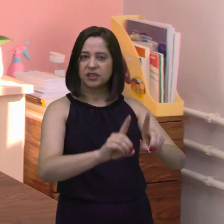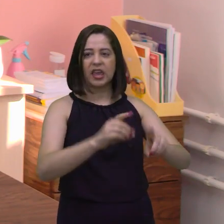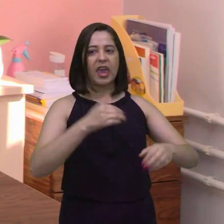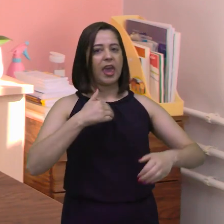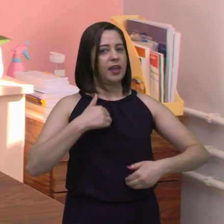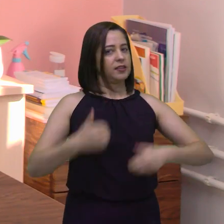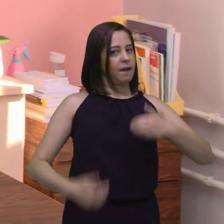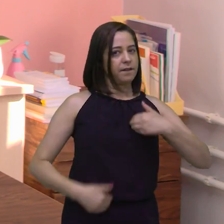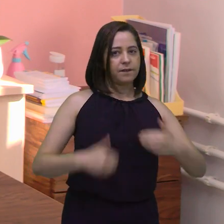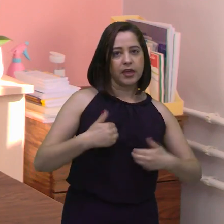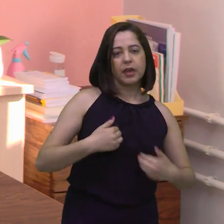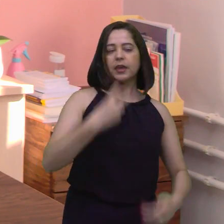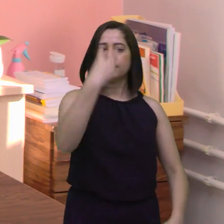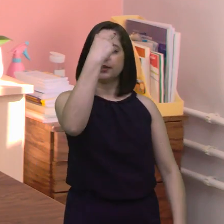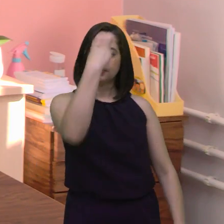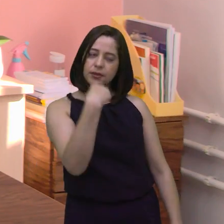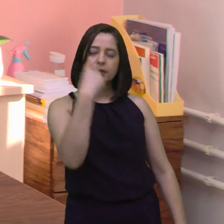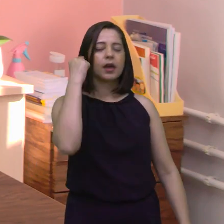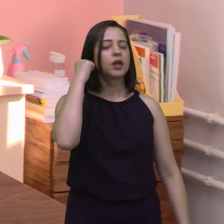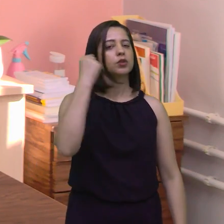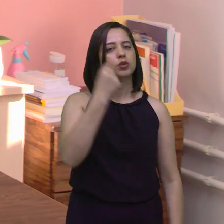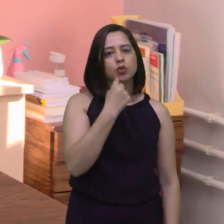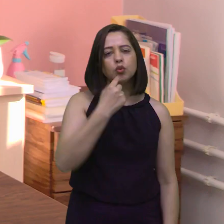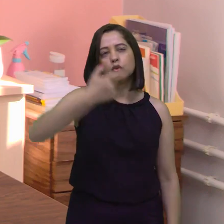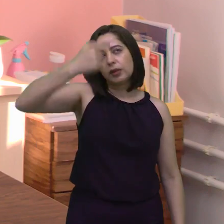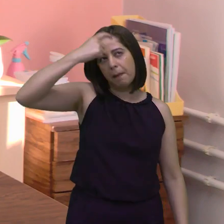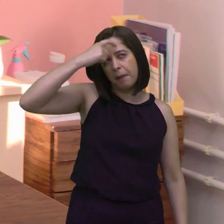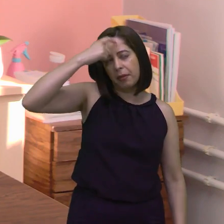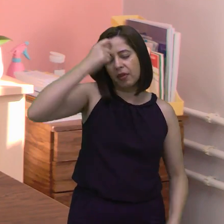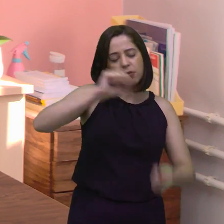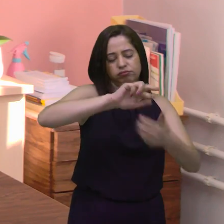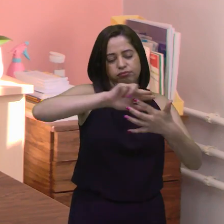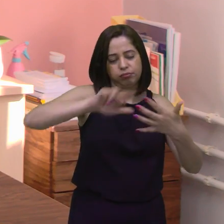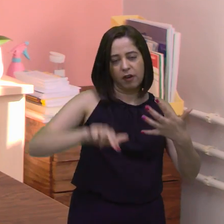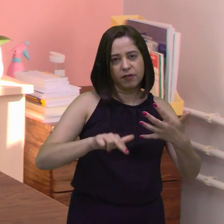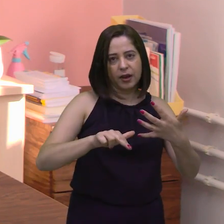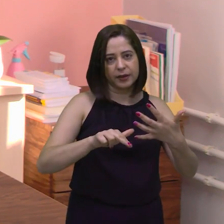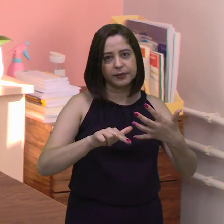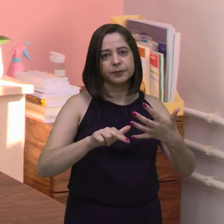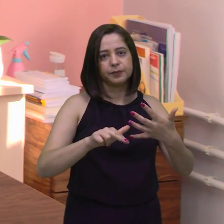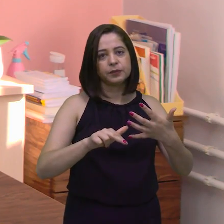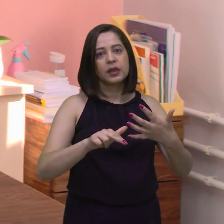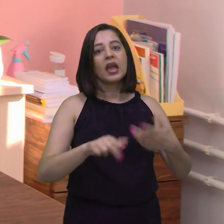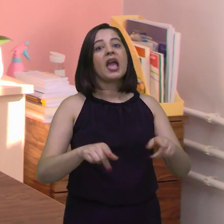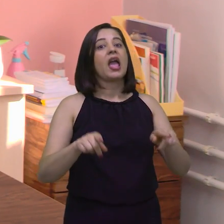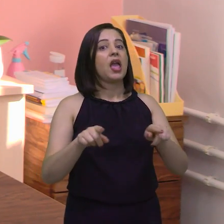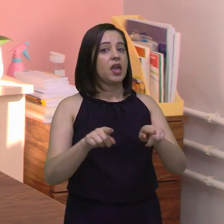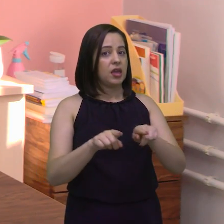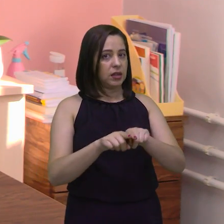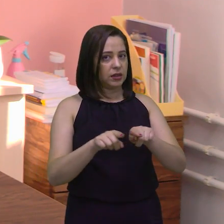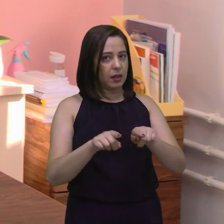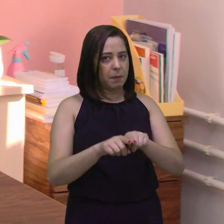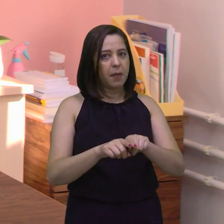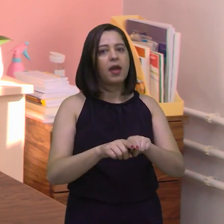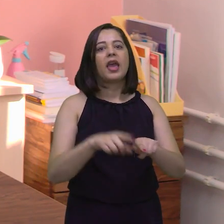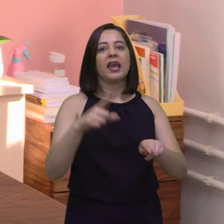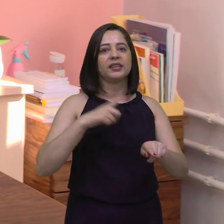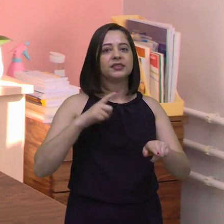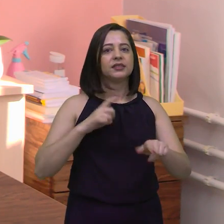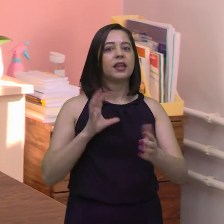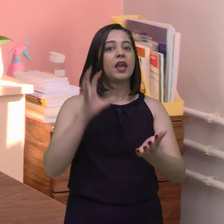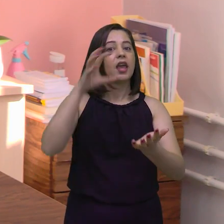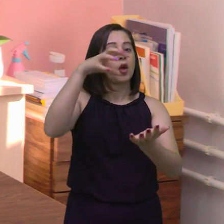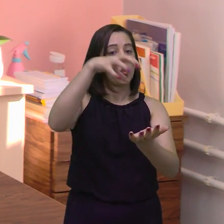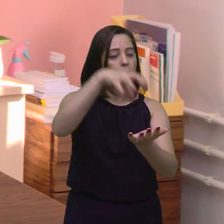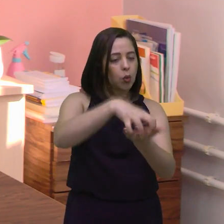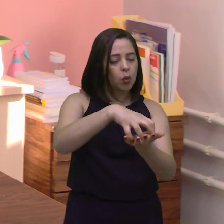a física, a visual, a auditiva, a mental. E com isso, a gente trabalha a questão do serviço de